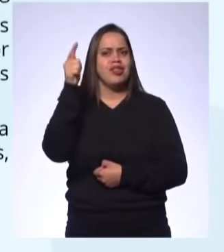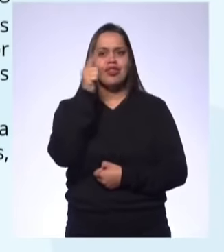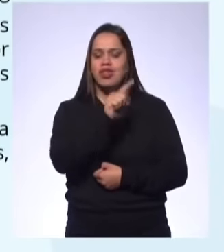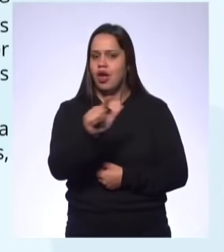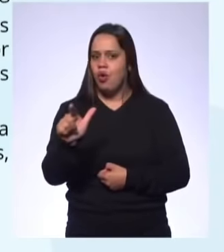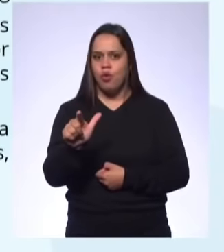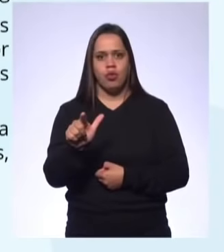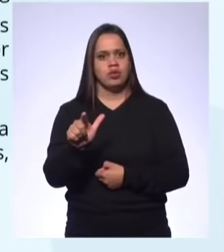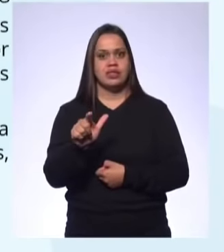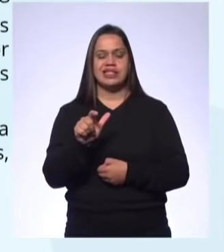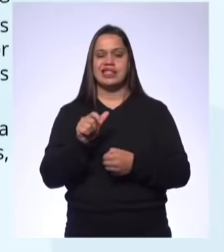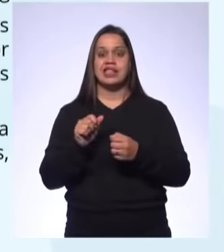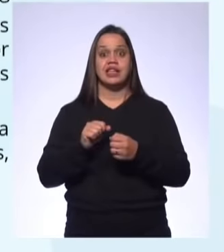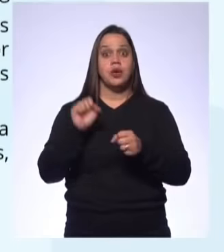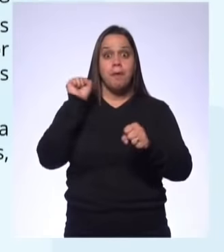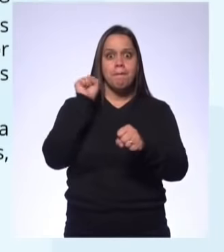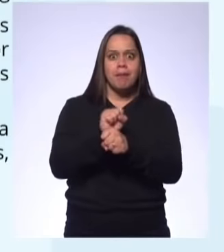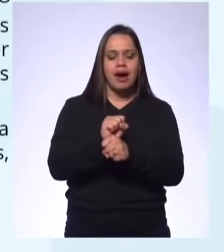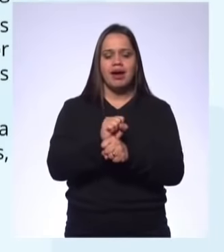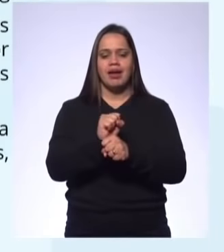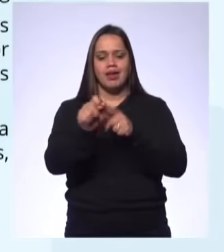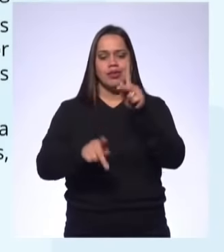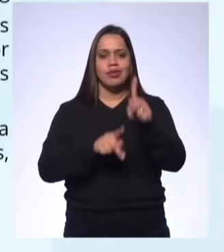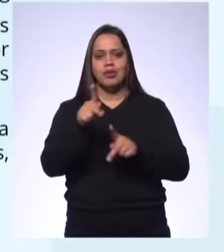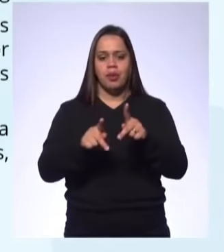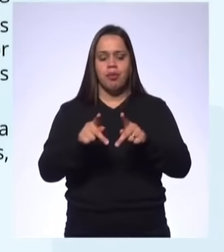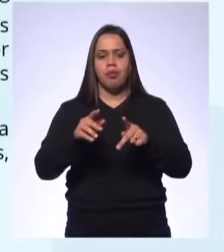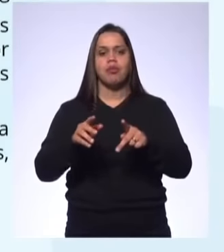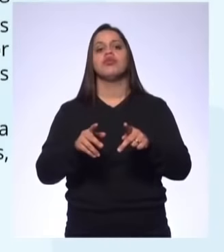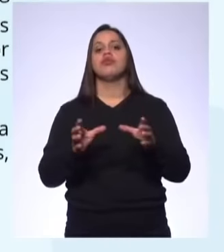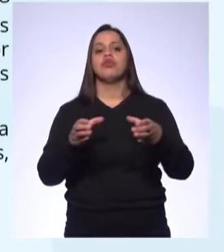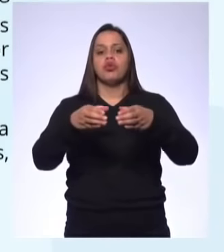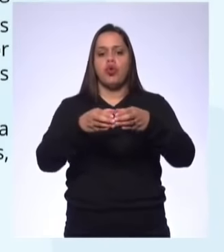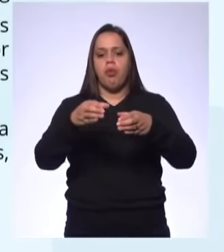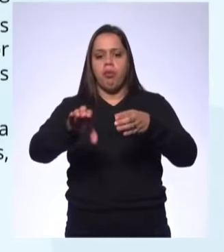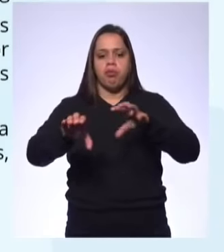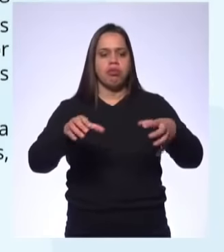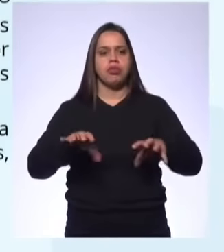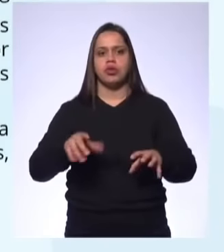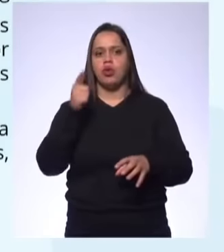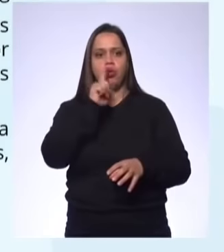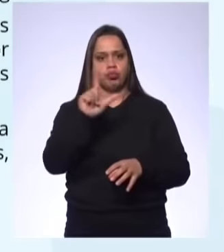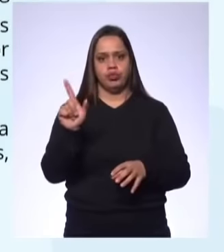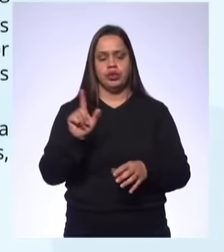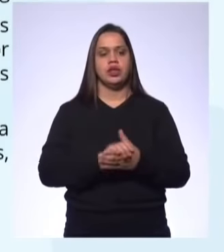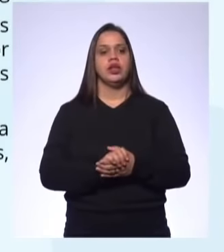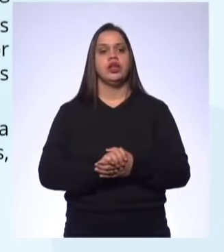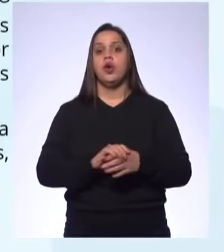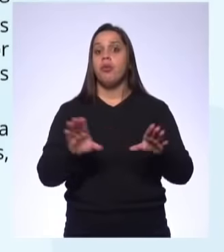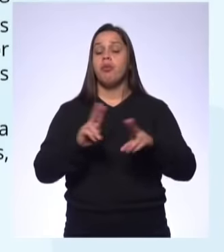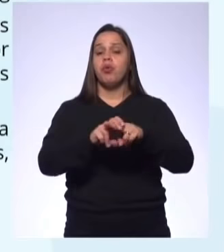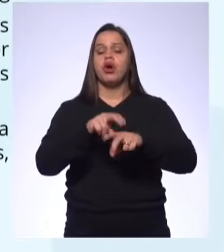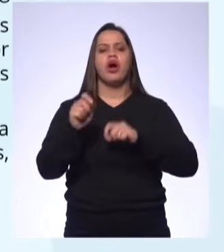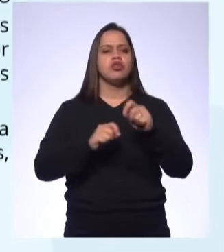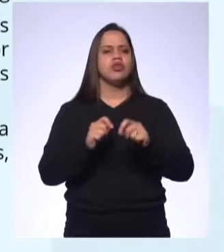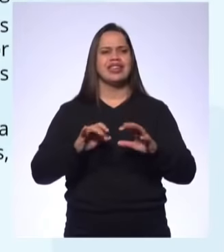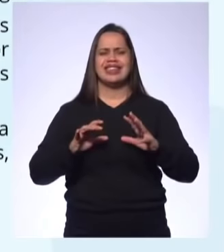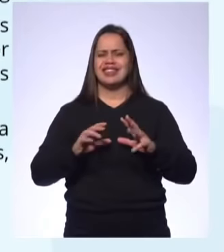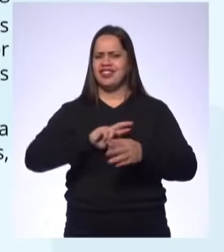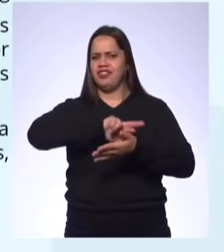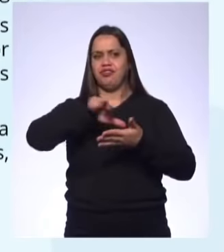do Império do Ocidente, diante das sucessivas ondas de imigração dos